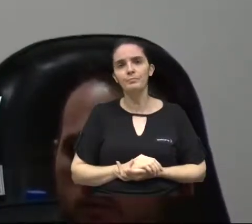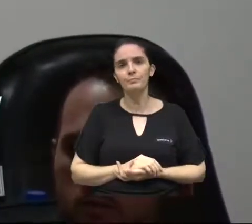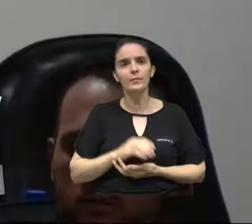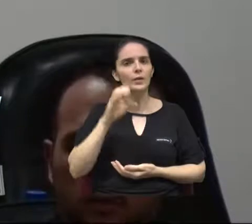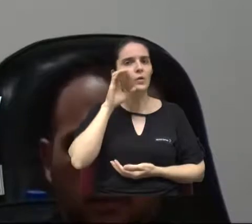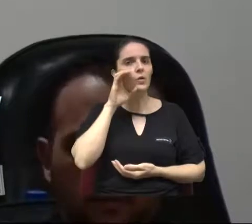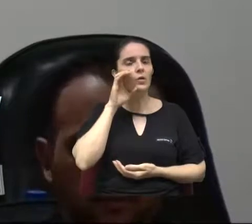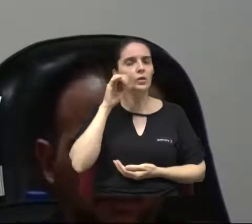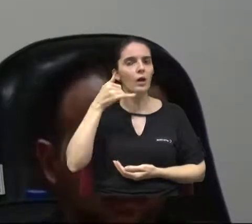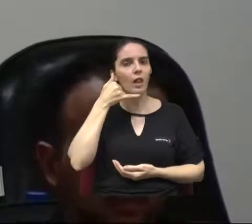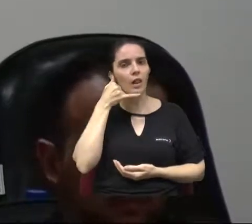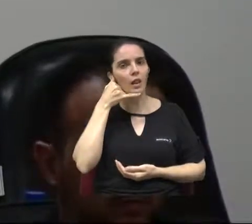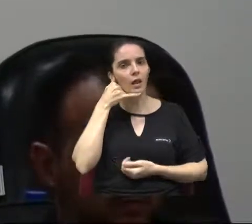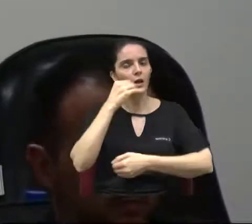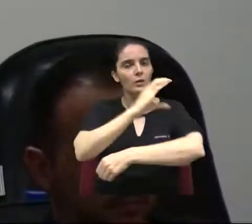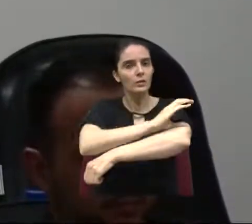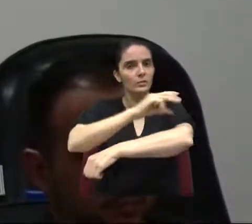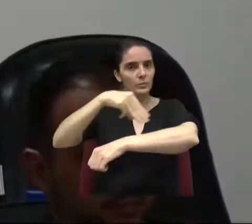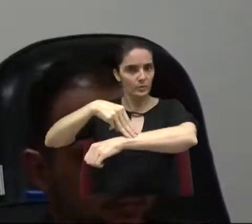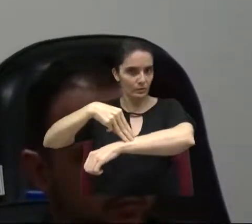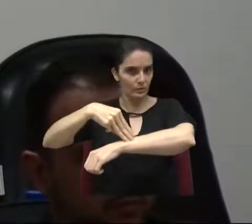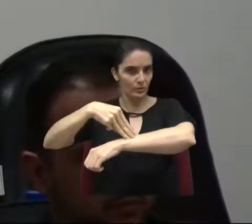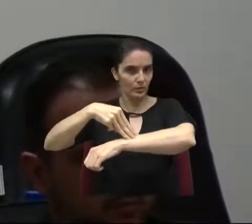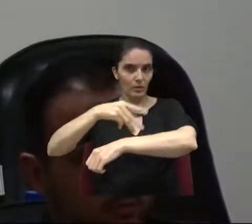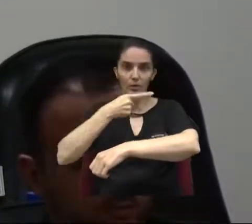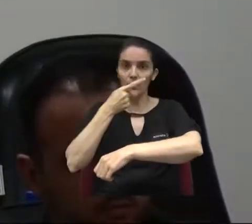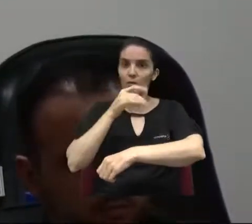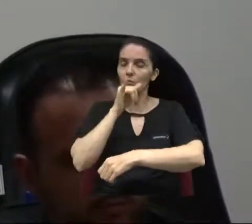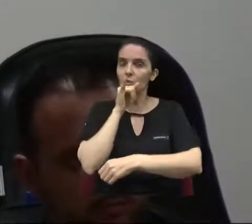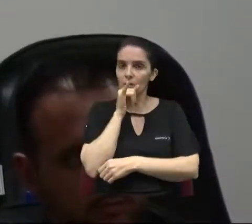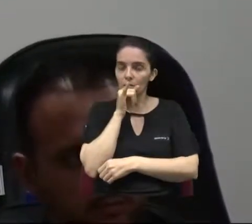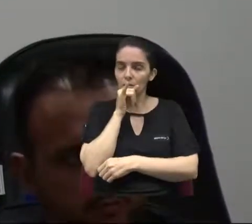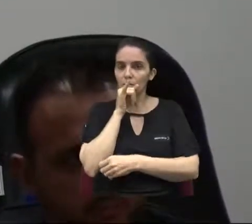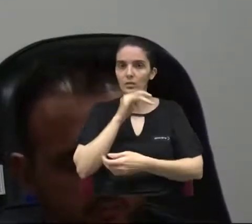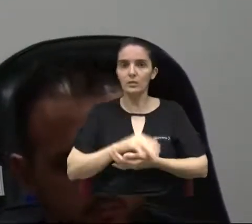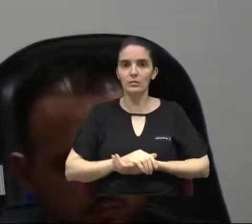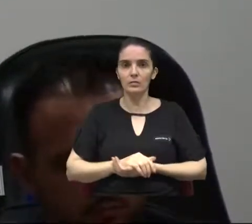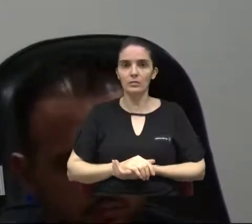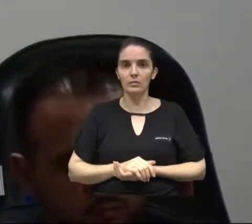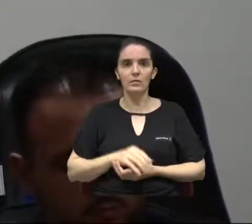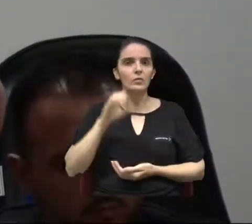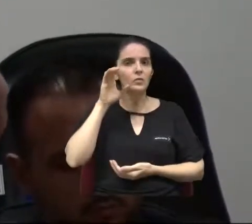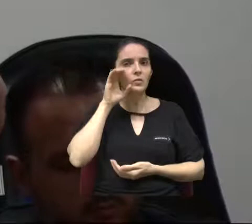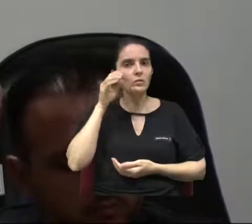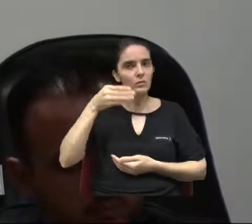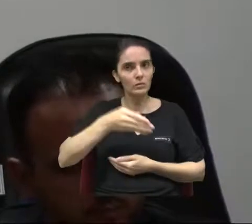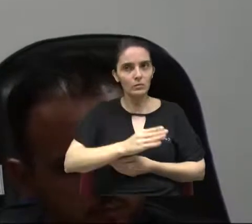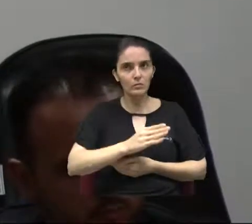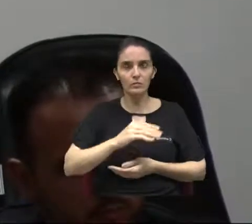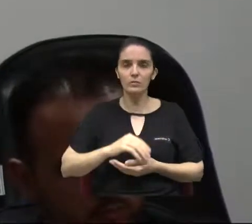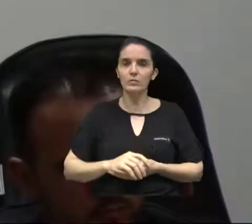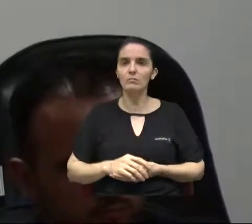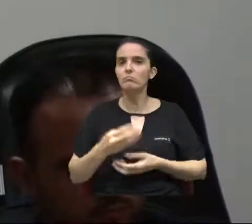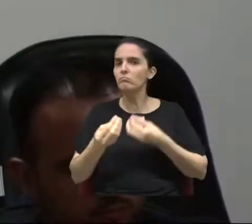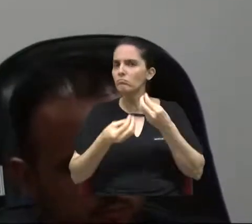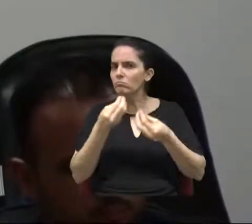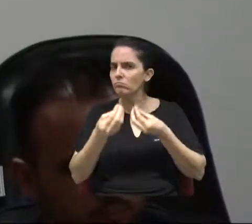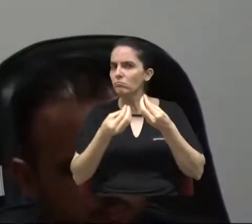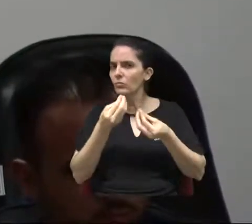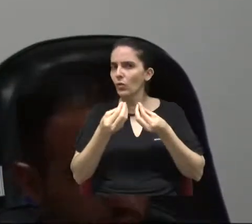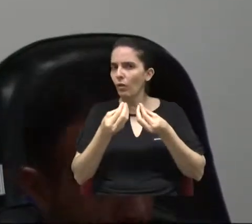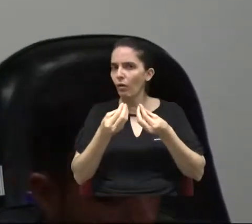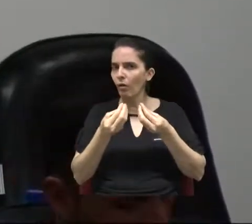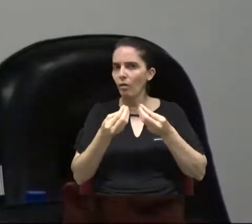lá no CEPROSOM e elas me passaram algumas coisas aqui, como, por exemplo, na época que eu estive lá, para vocês terem uma ideia como que é a capacitação,